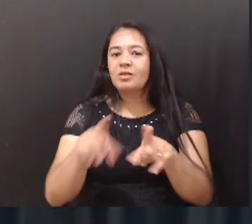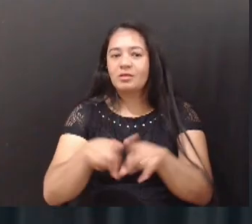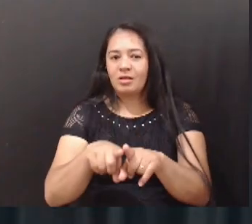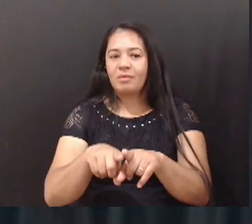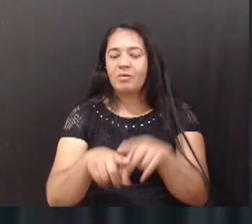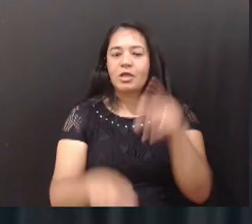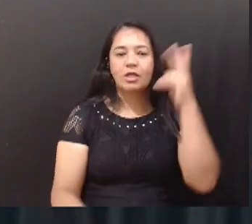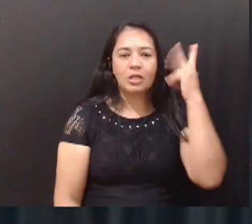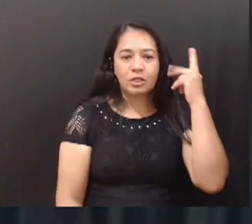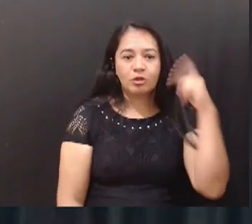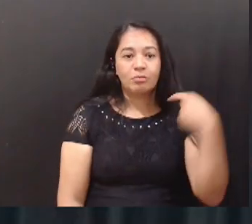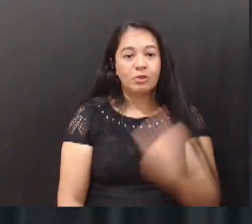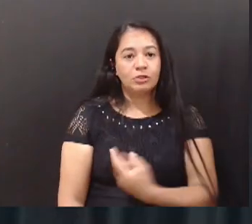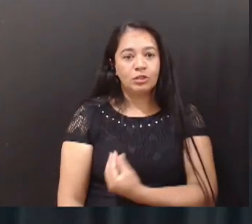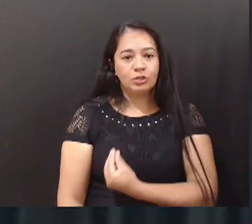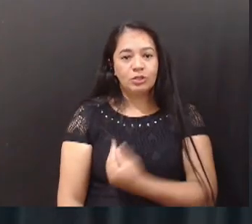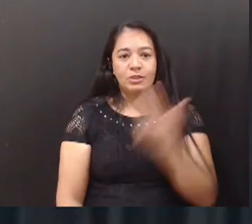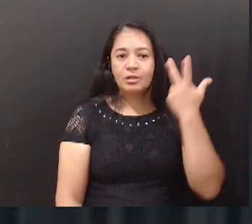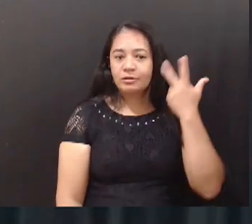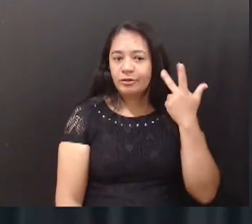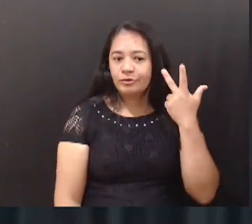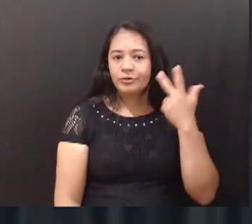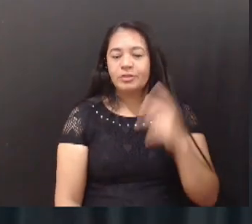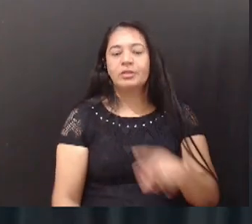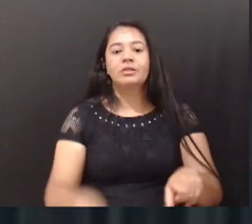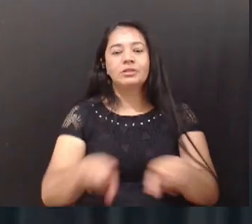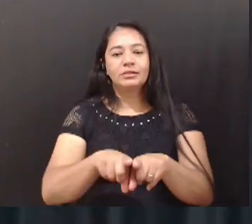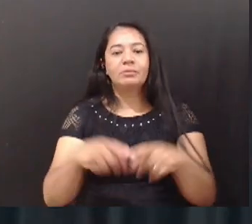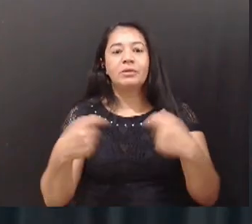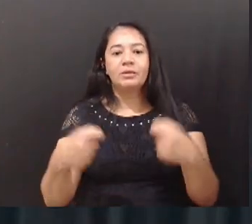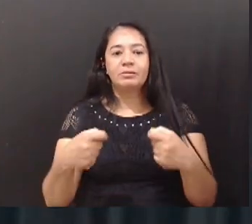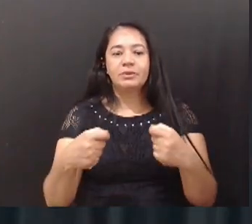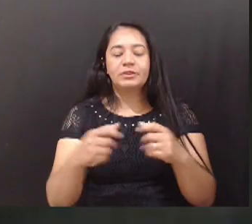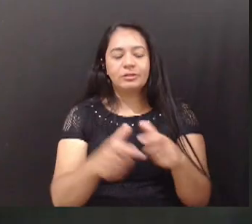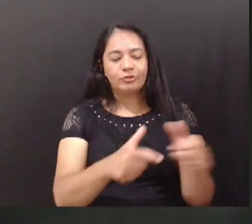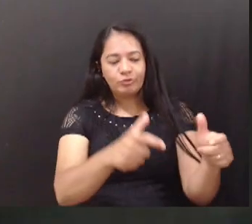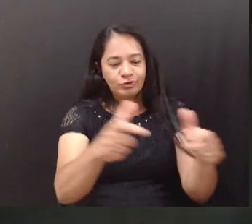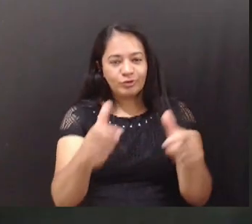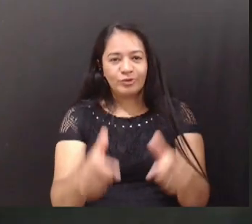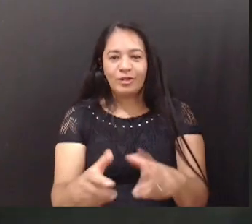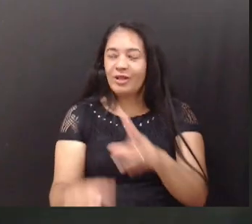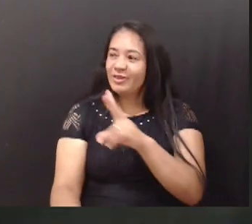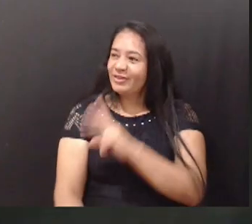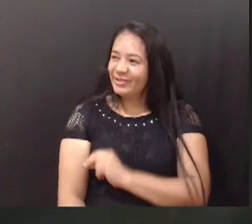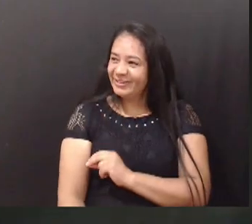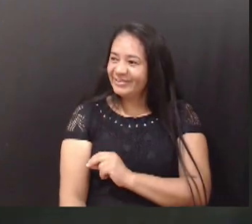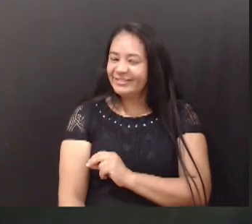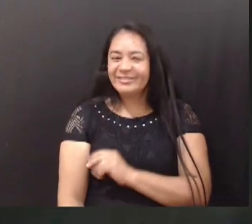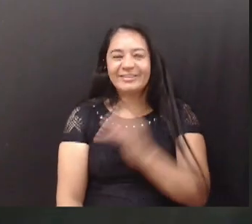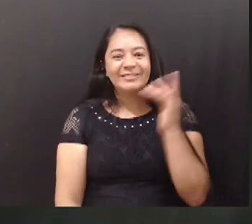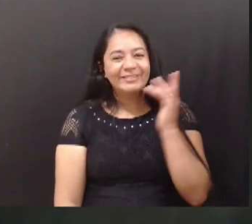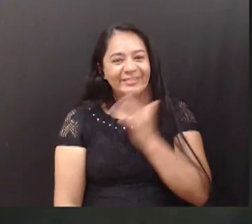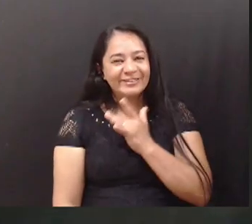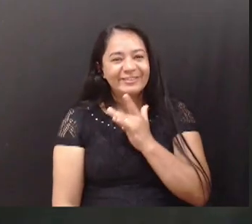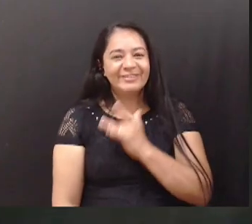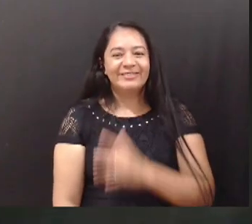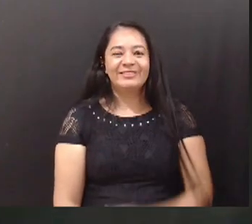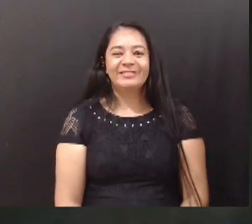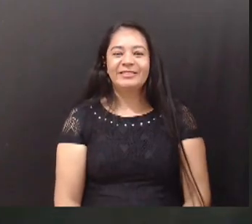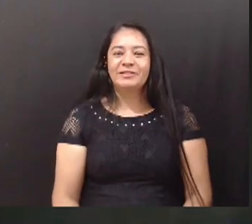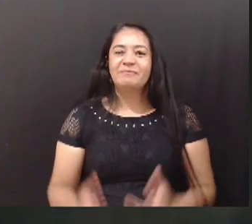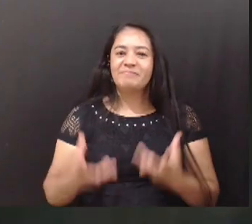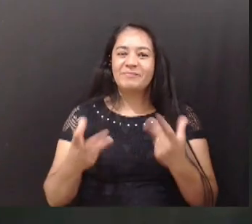nossa natureza. E elas também precisam de espaço. Uau, que delícia de programa! Tá disponível lá no